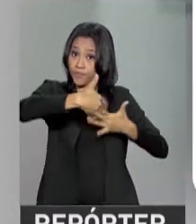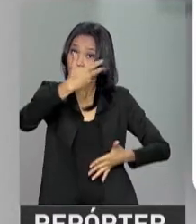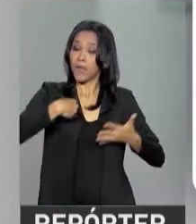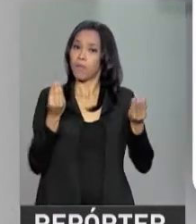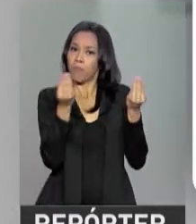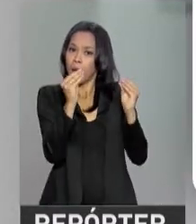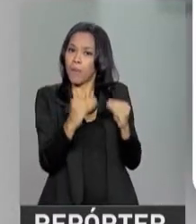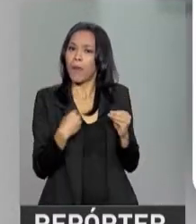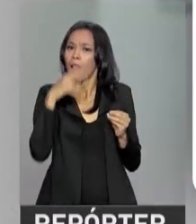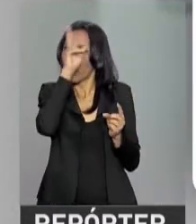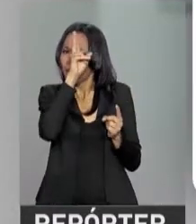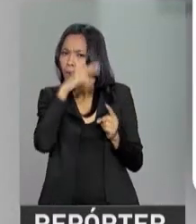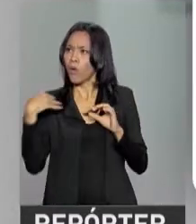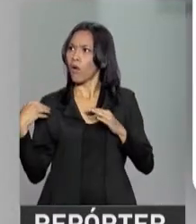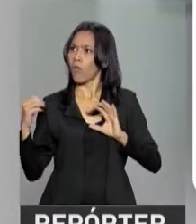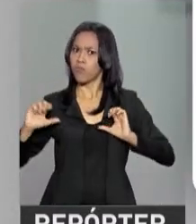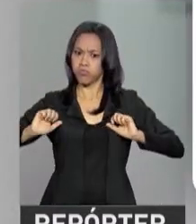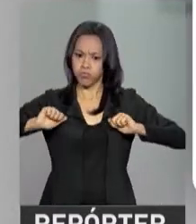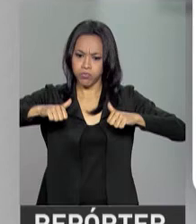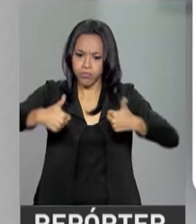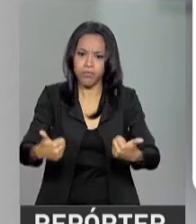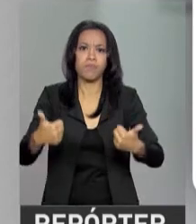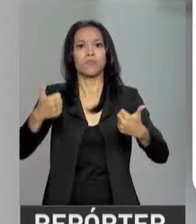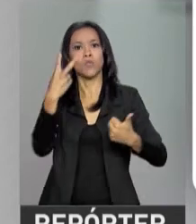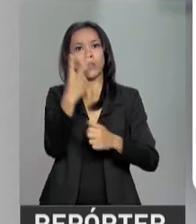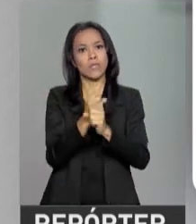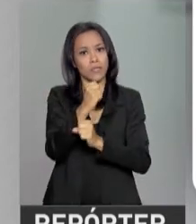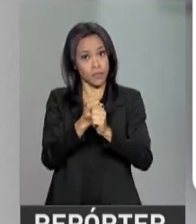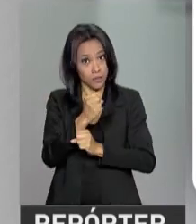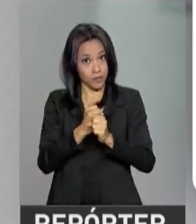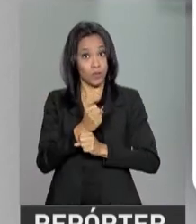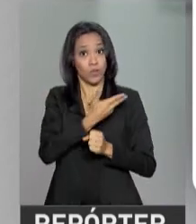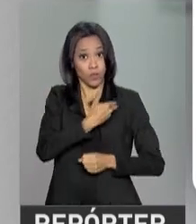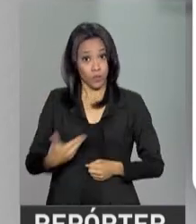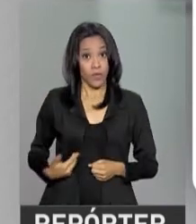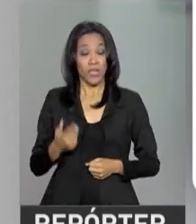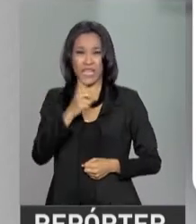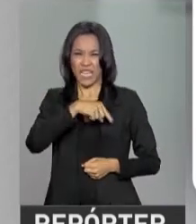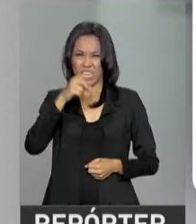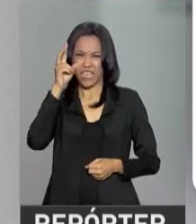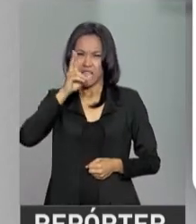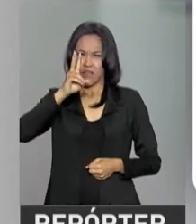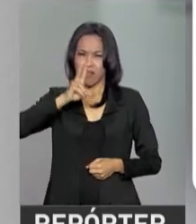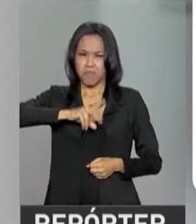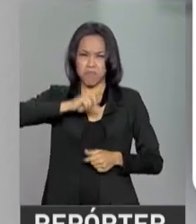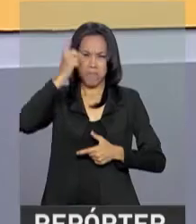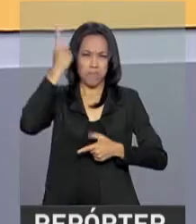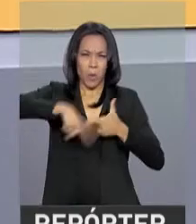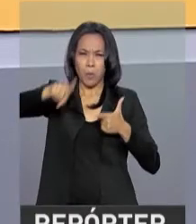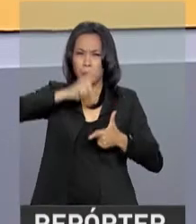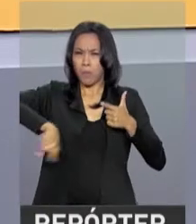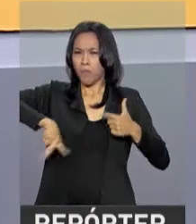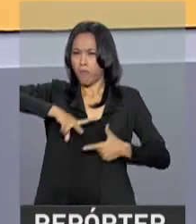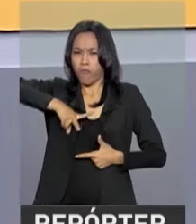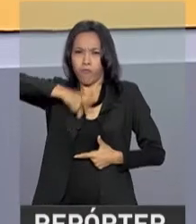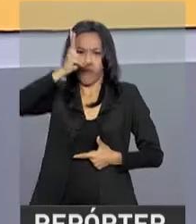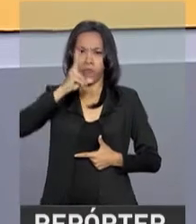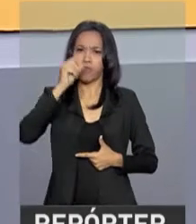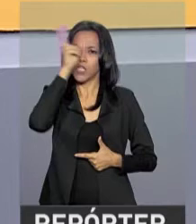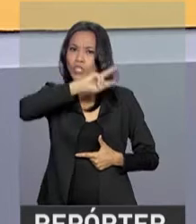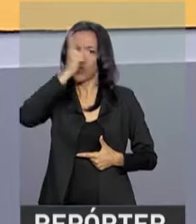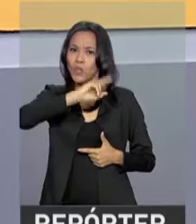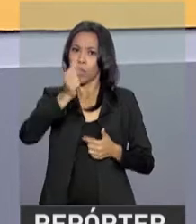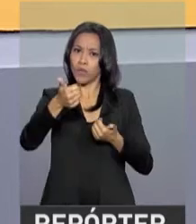conquistados em 2 anos de governo, que transformaram a mais grave recessão da história em crescimento. O presidente Michel Temer